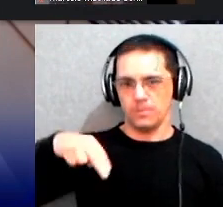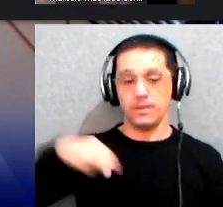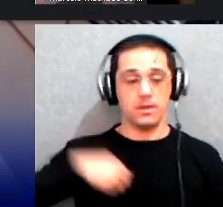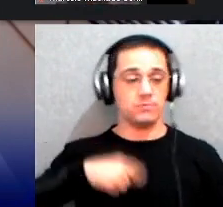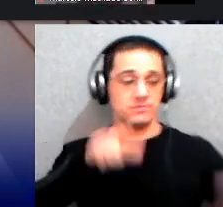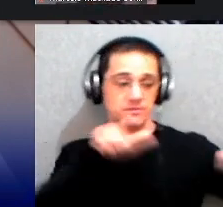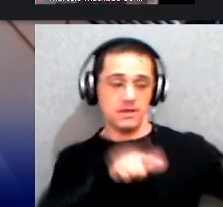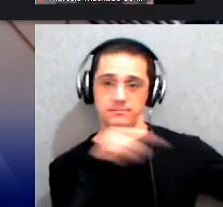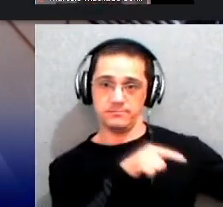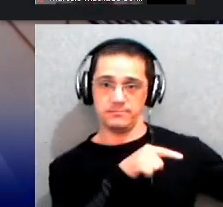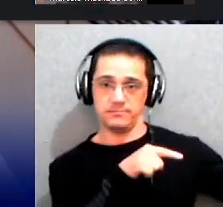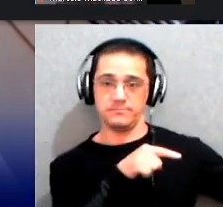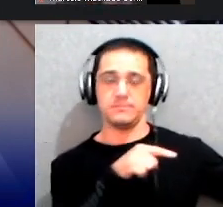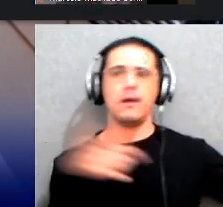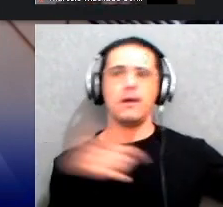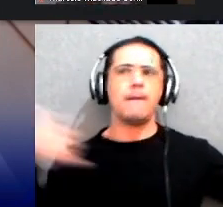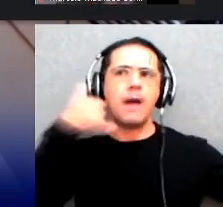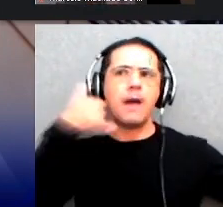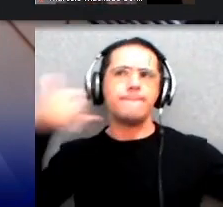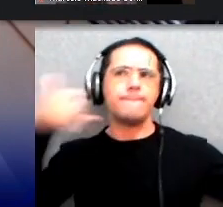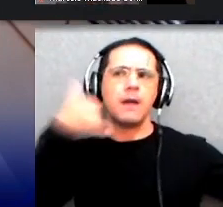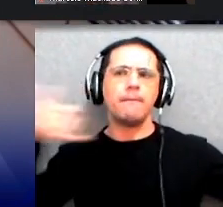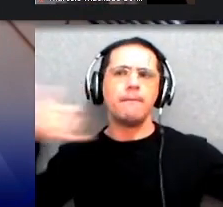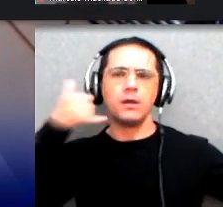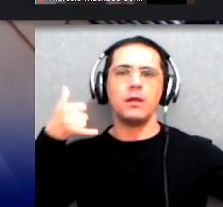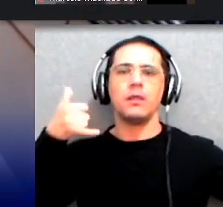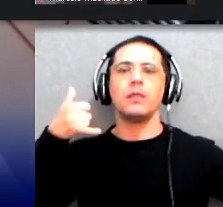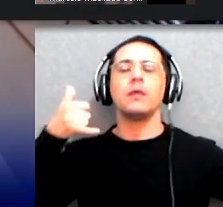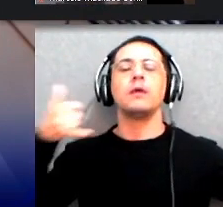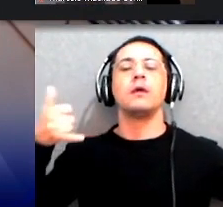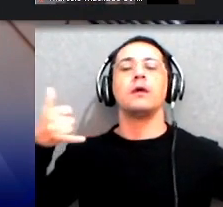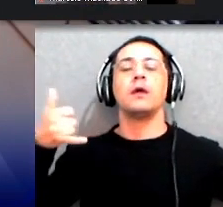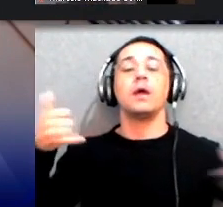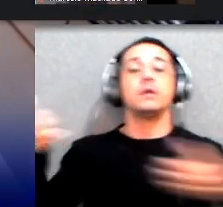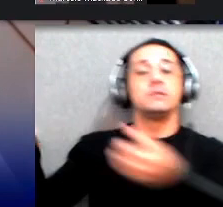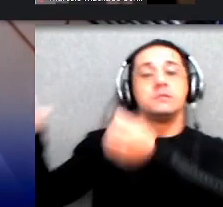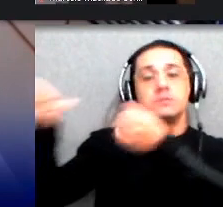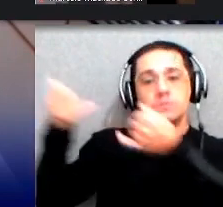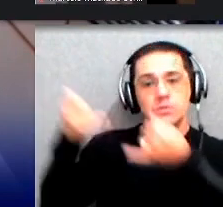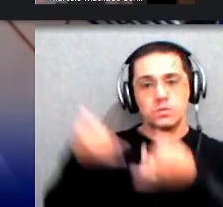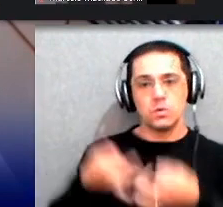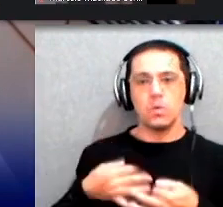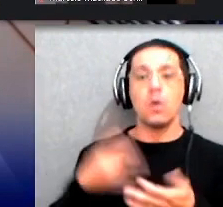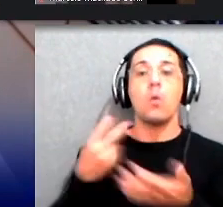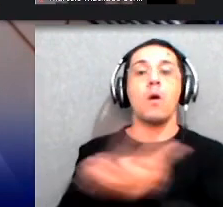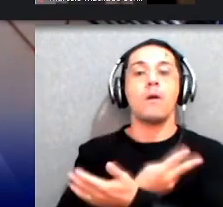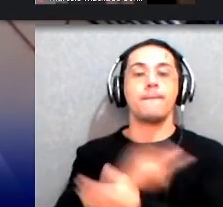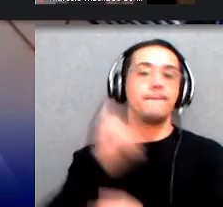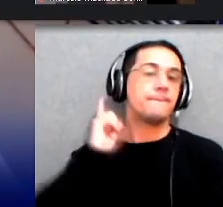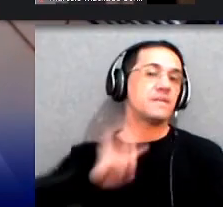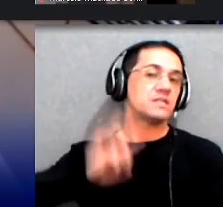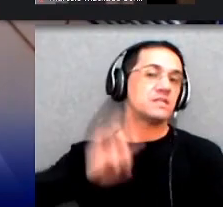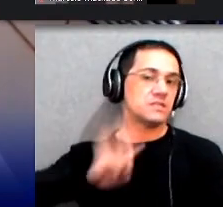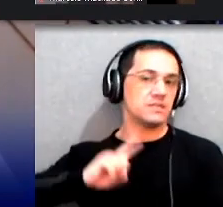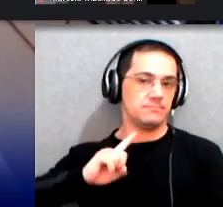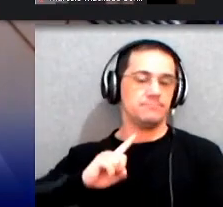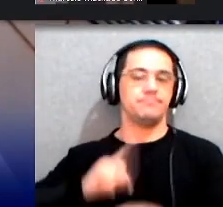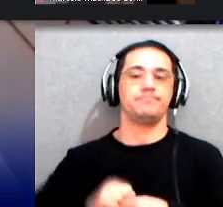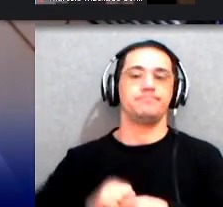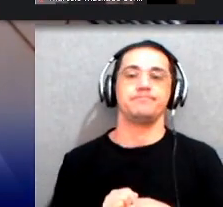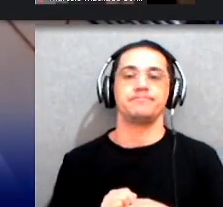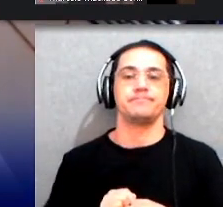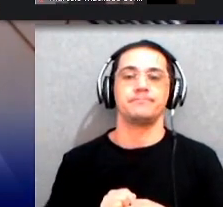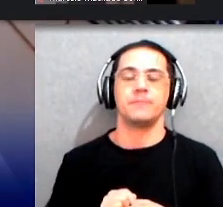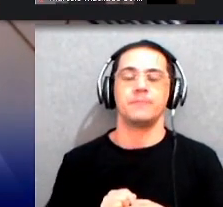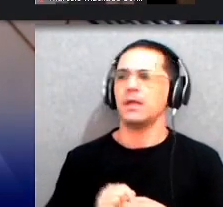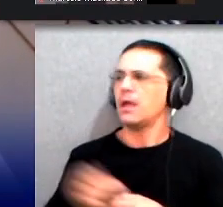ligar, eu não atendi, depois eu atendi o Écio, ele me contou o que estava acontecendo lá em Minas, em Poço de Caldas, eu não